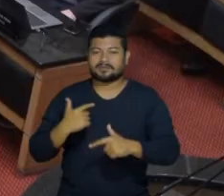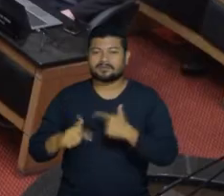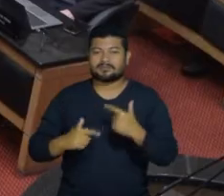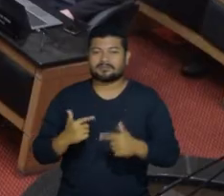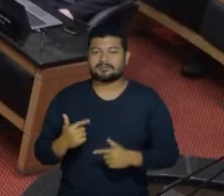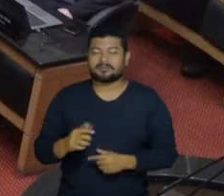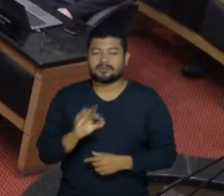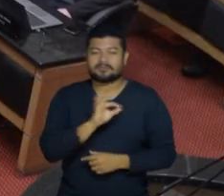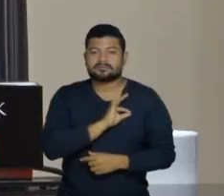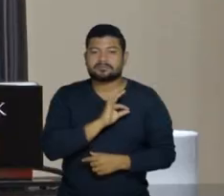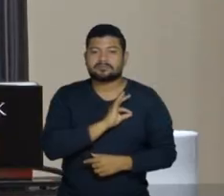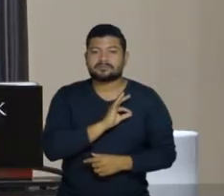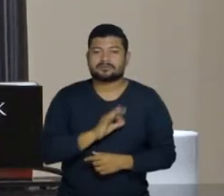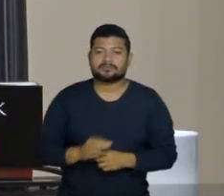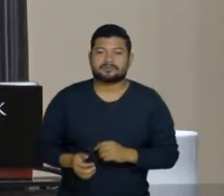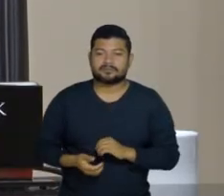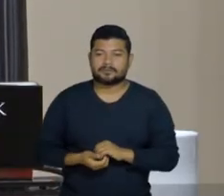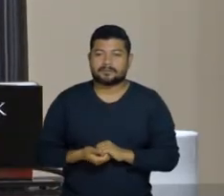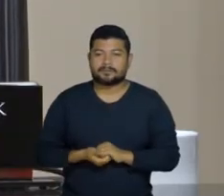polícia.